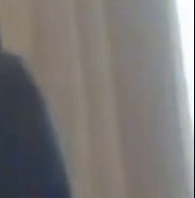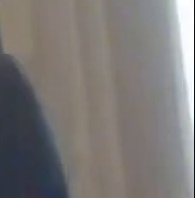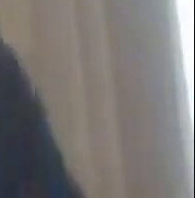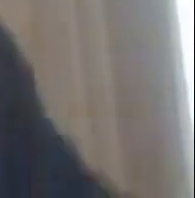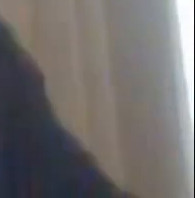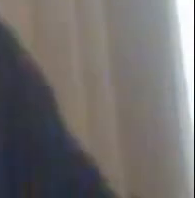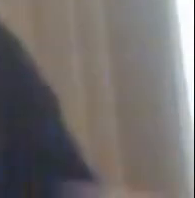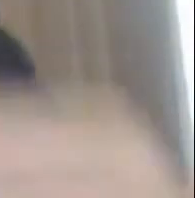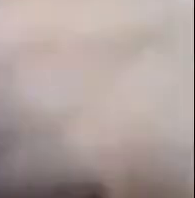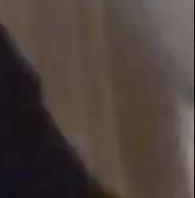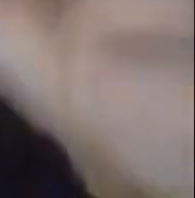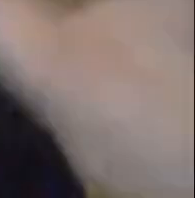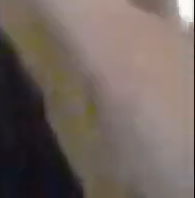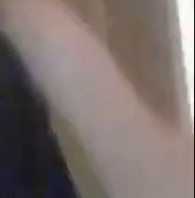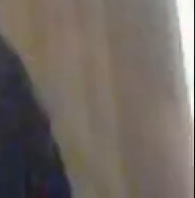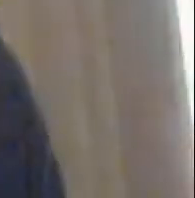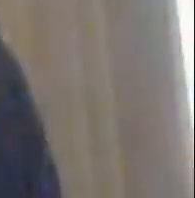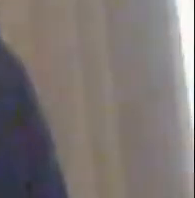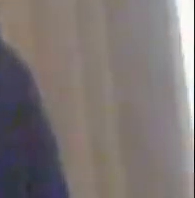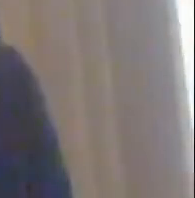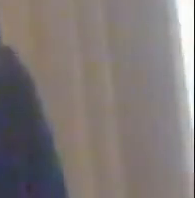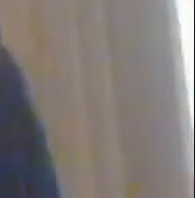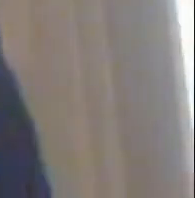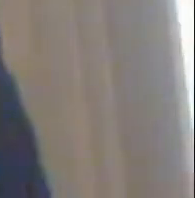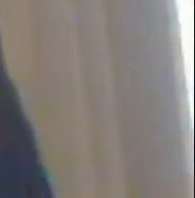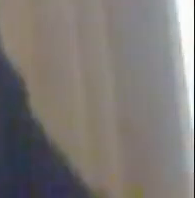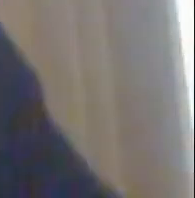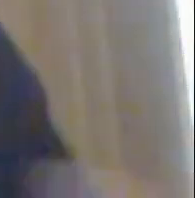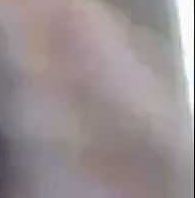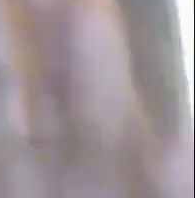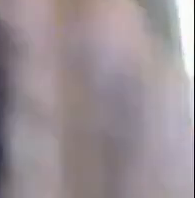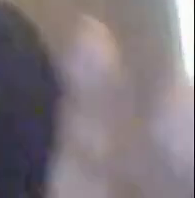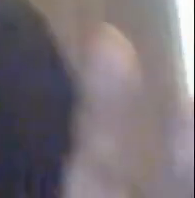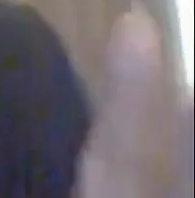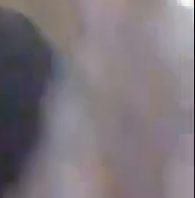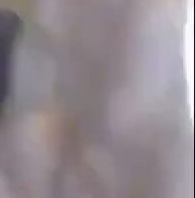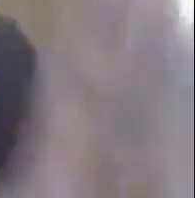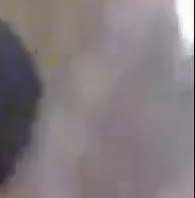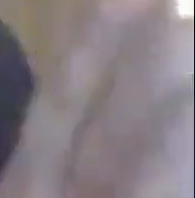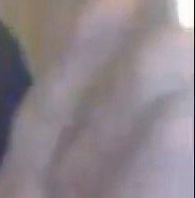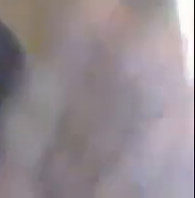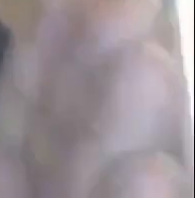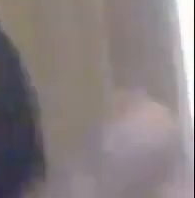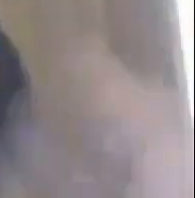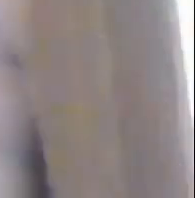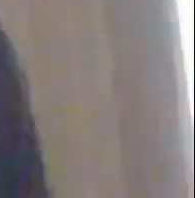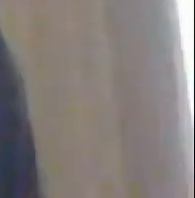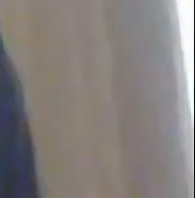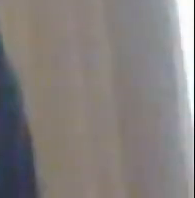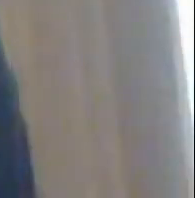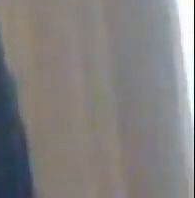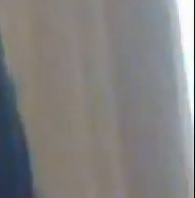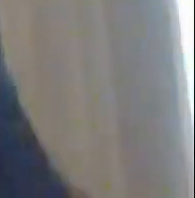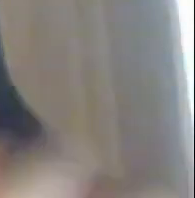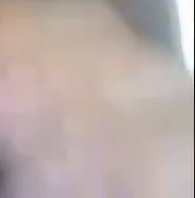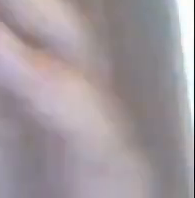seguinte. Eu fiz um pequeno slide, vou tentar passar aqui, para dizer o seguinte: o contrato de limpeza